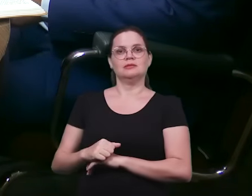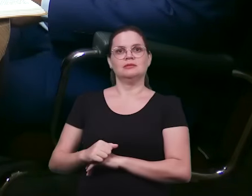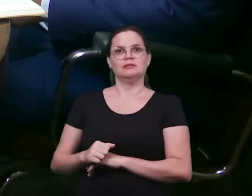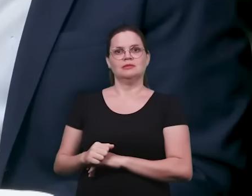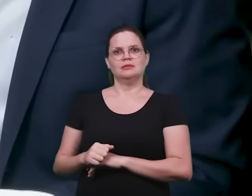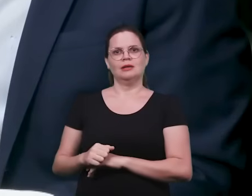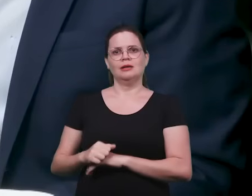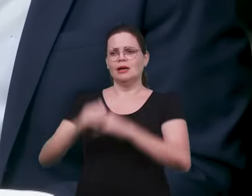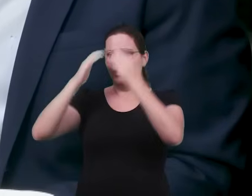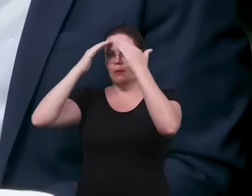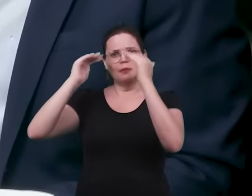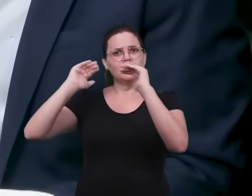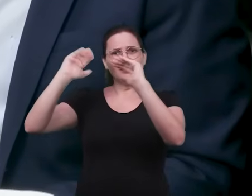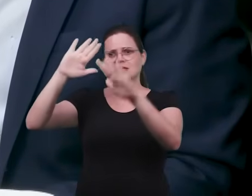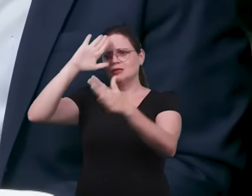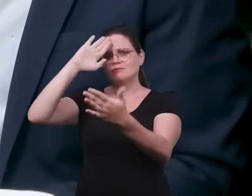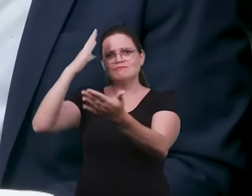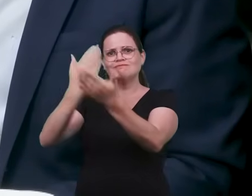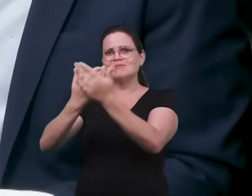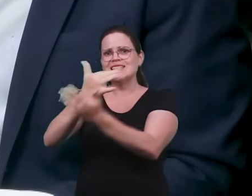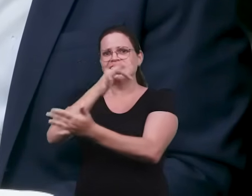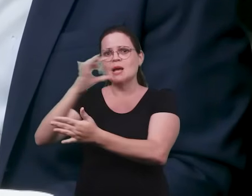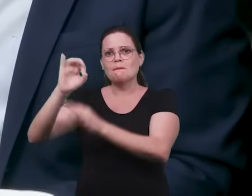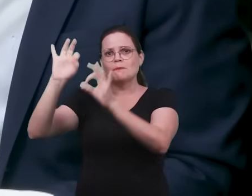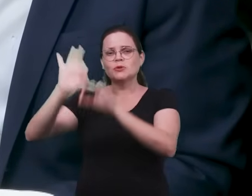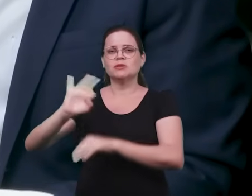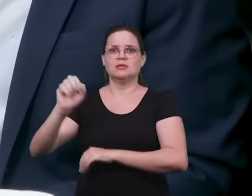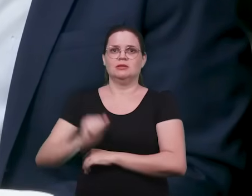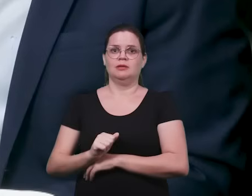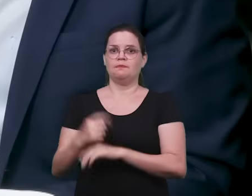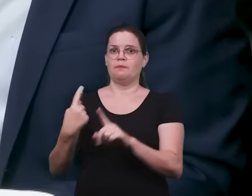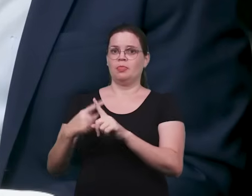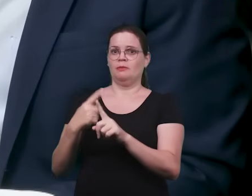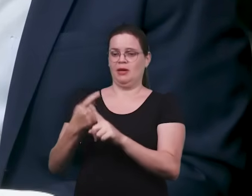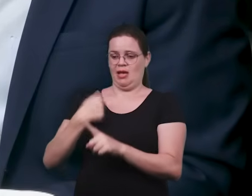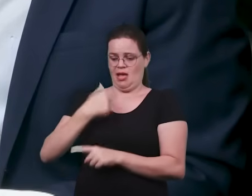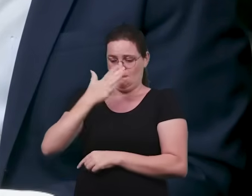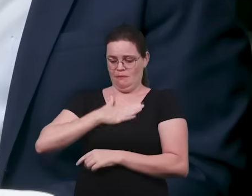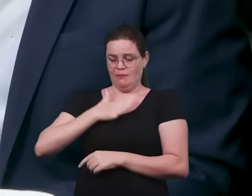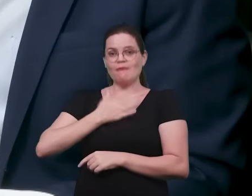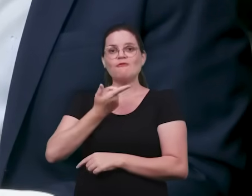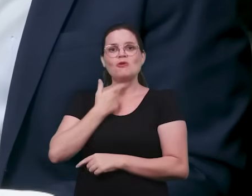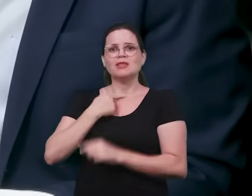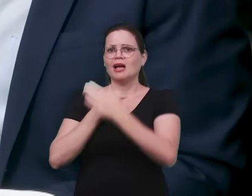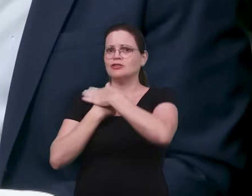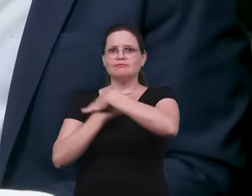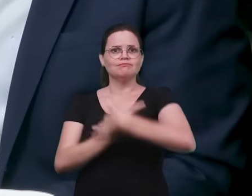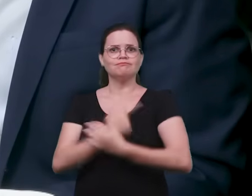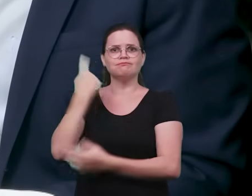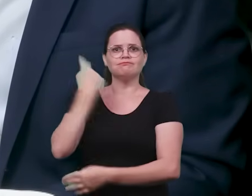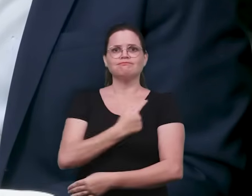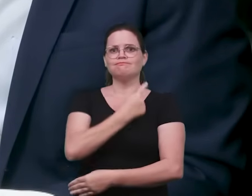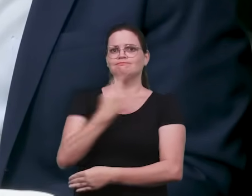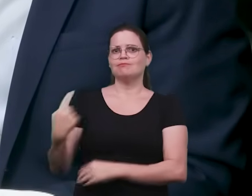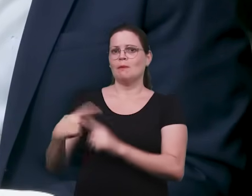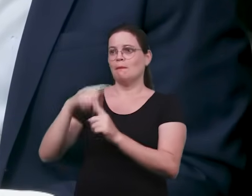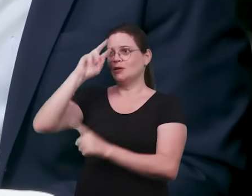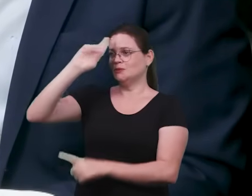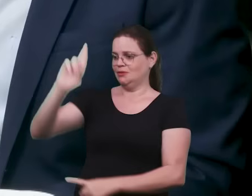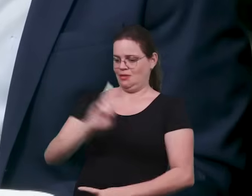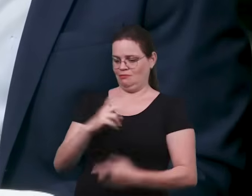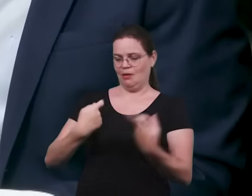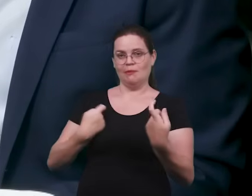Jesus é o autor consumador da fé. A fé é não mais eu vivo, Cristo vive em mim. A fé é saber que nós temos a mente de